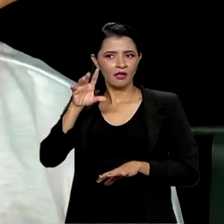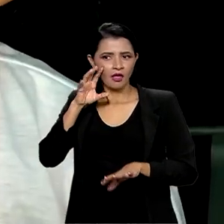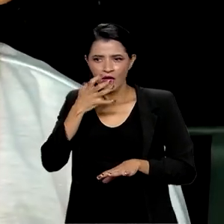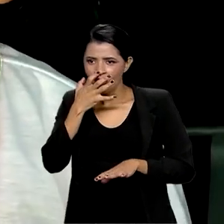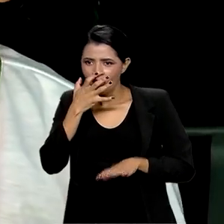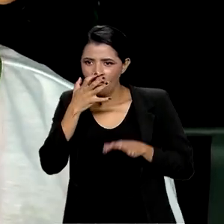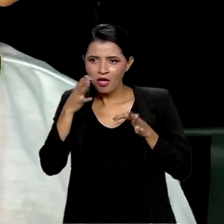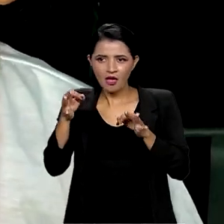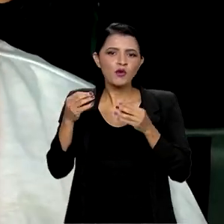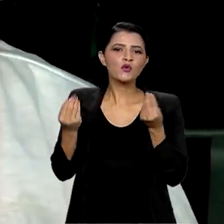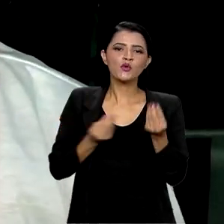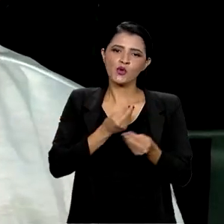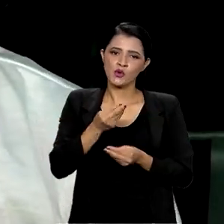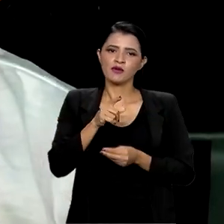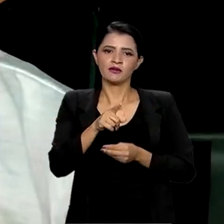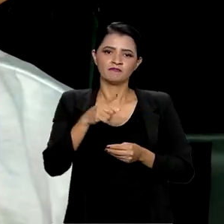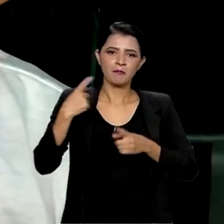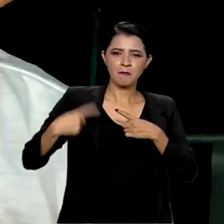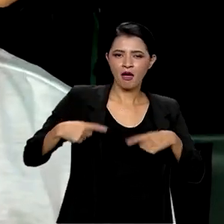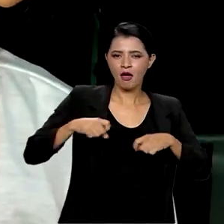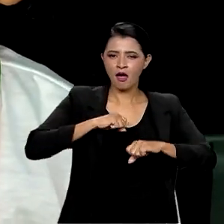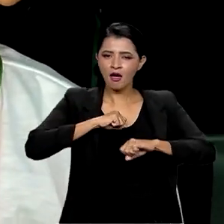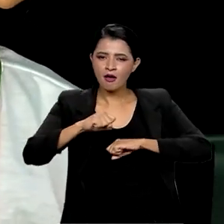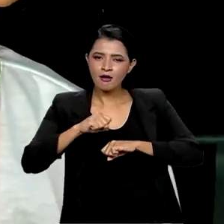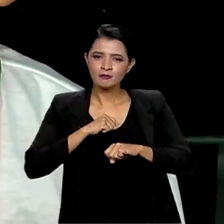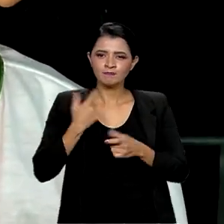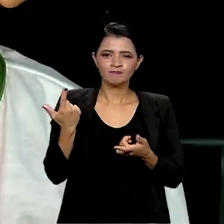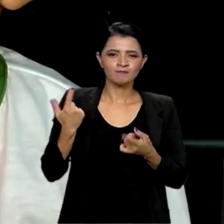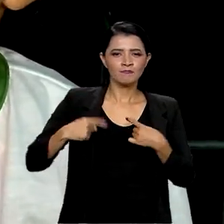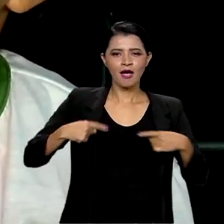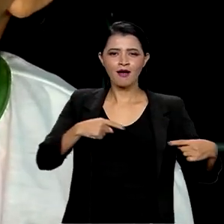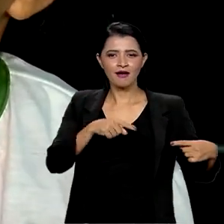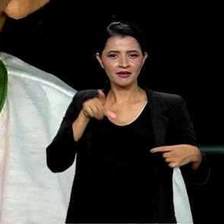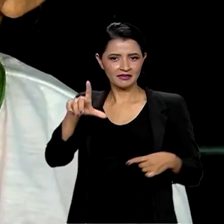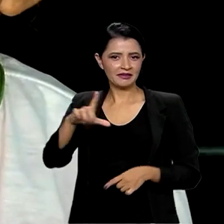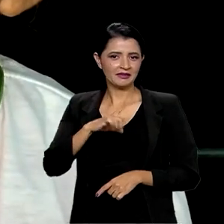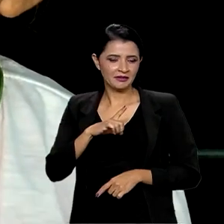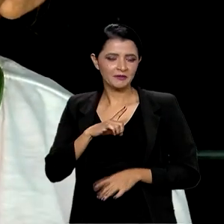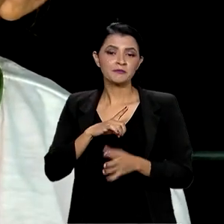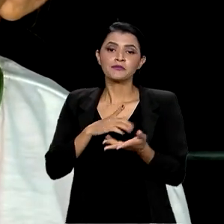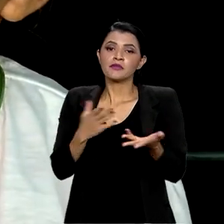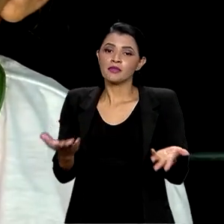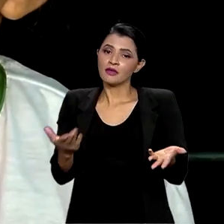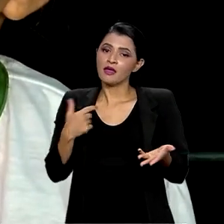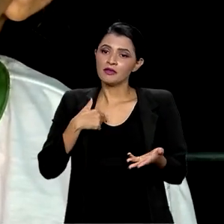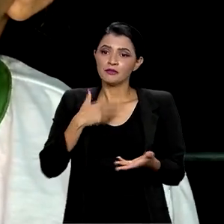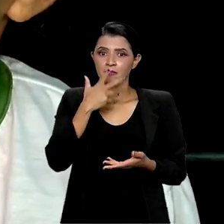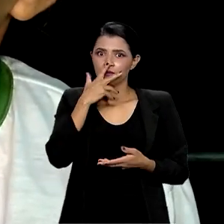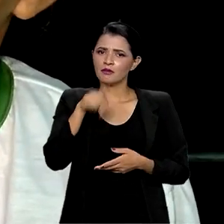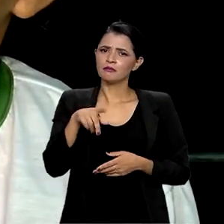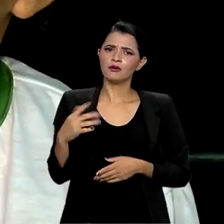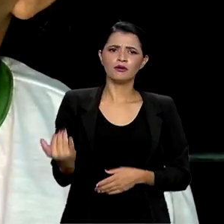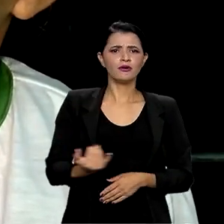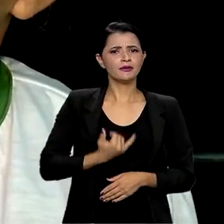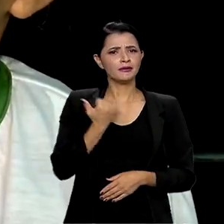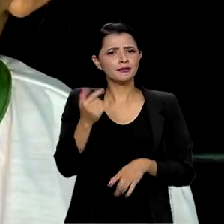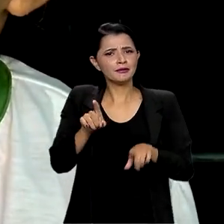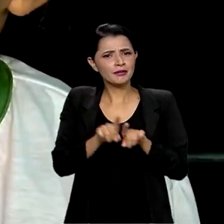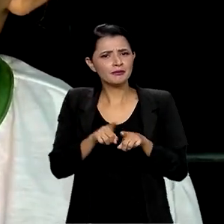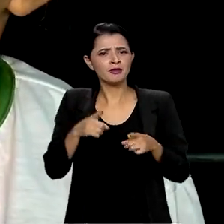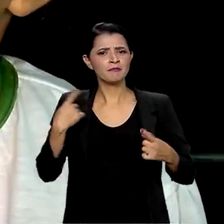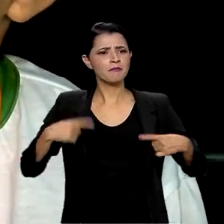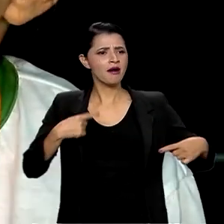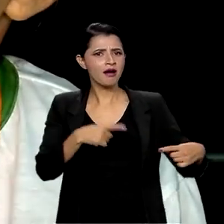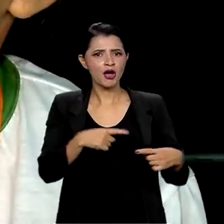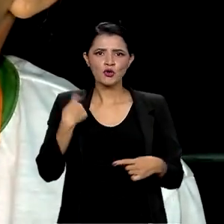né, para os debates, né, para as discussões, né? E aí eu achei muito importante isso, né? Tá